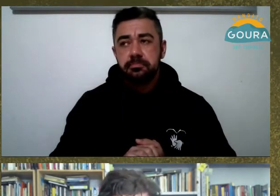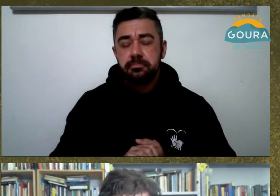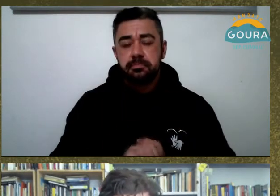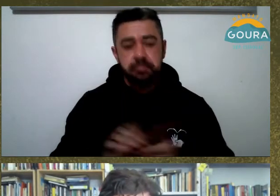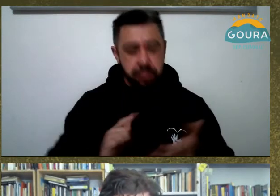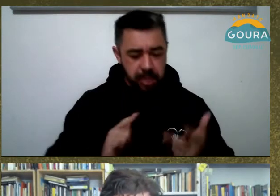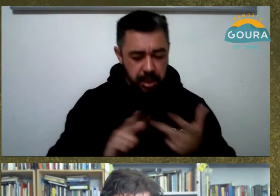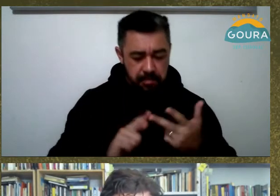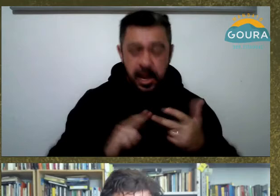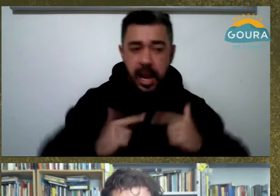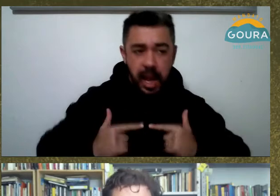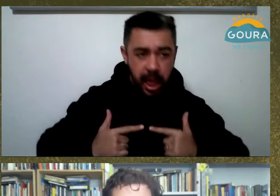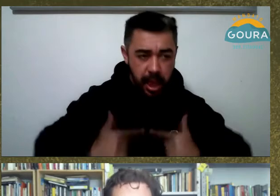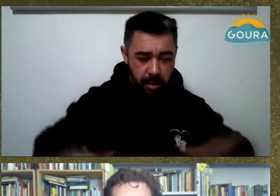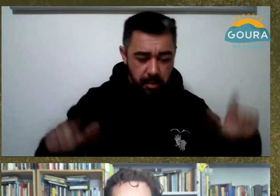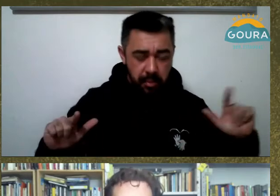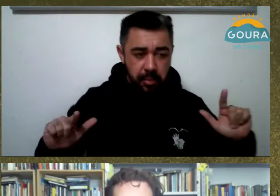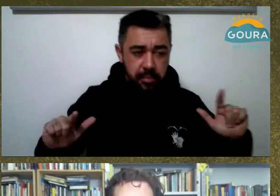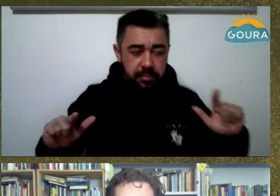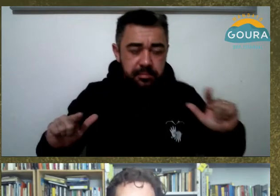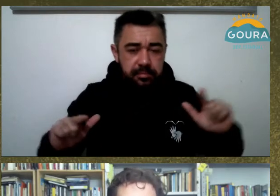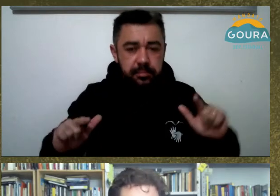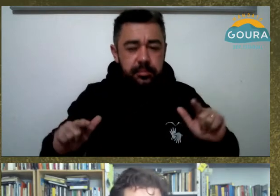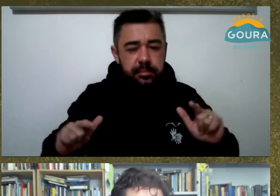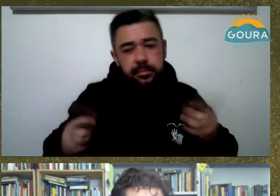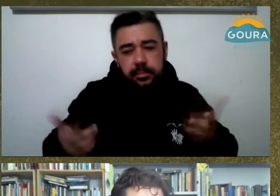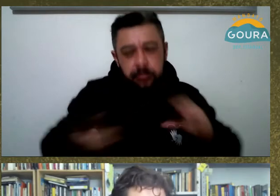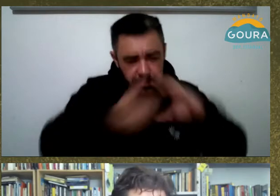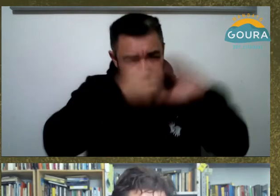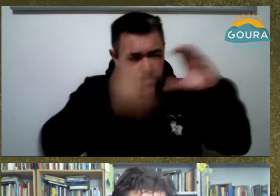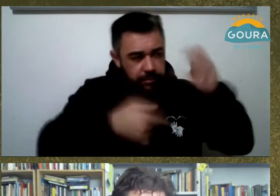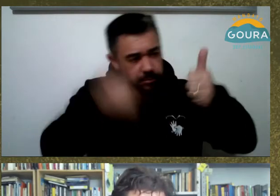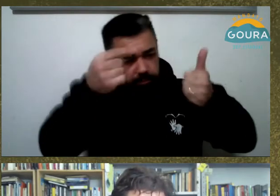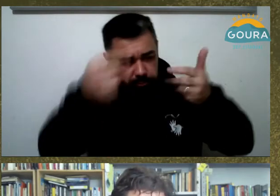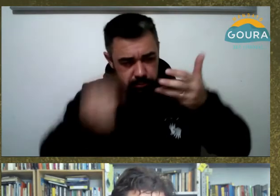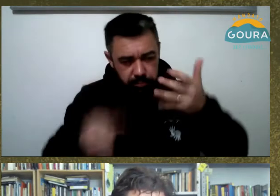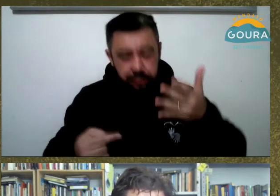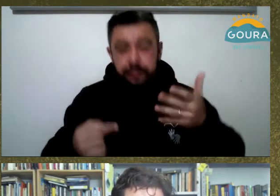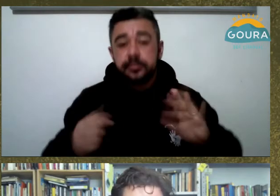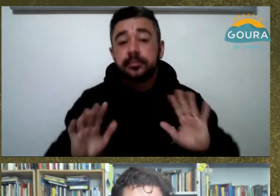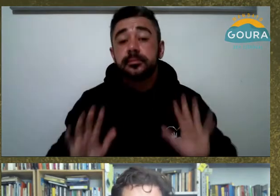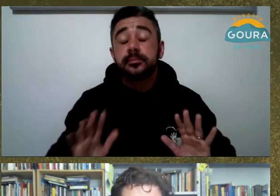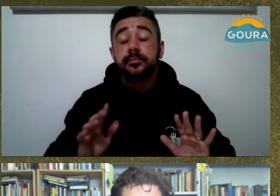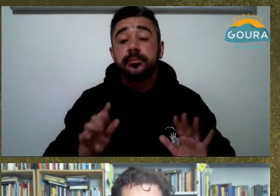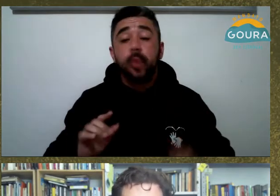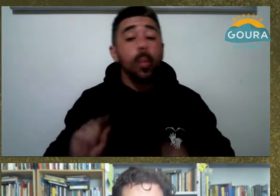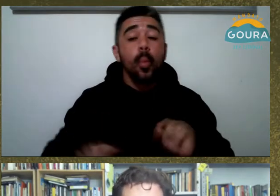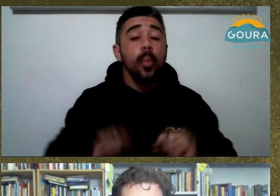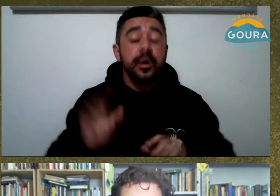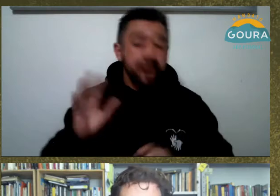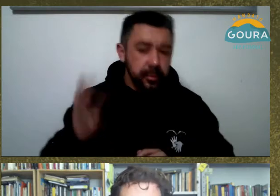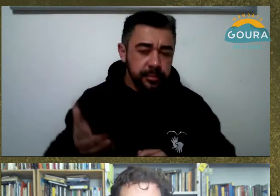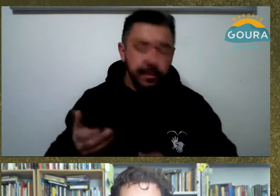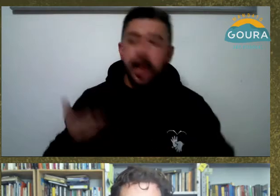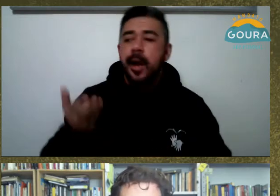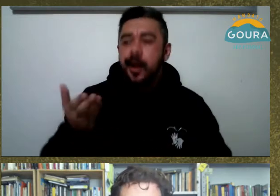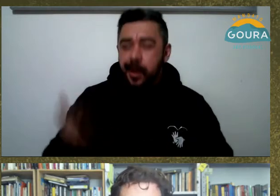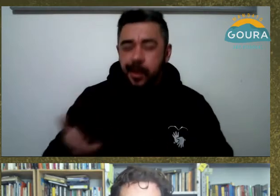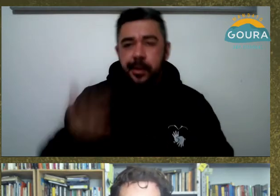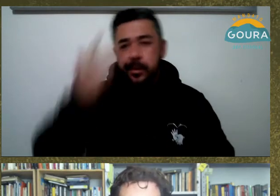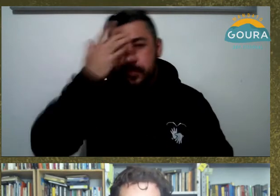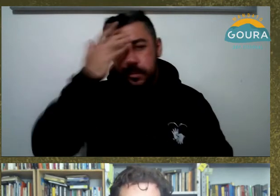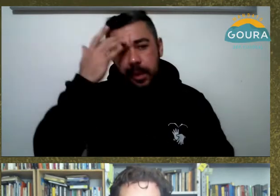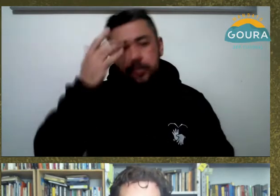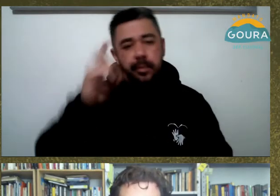limpo, enfim. Com grande probabilidade vou assumir que se trata de um mero